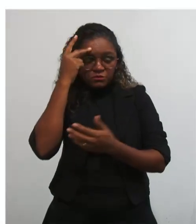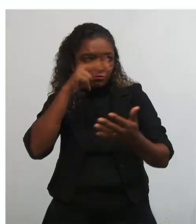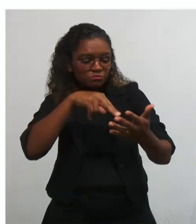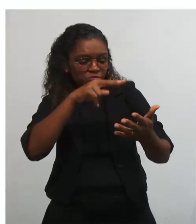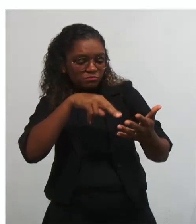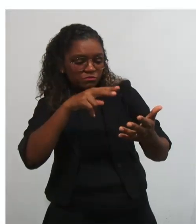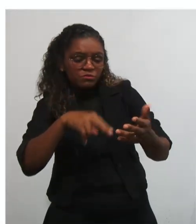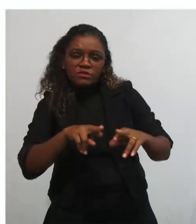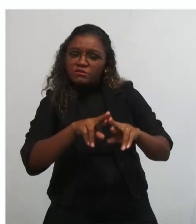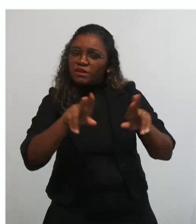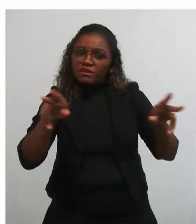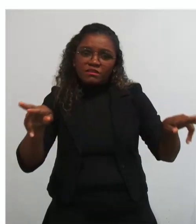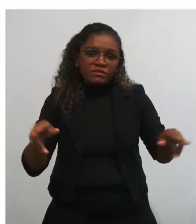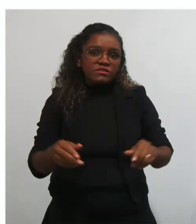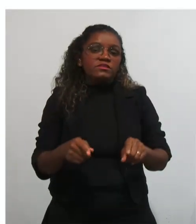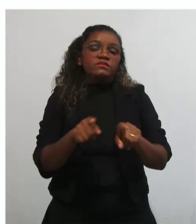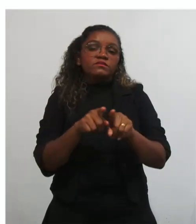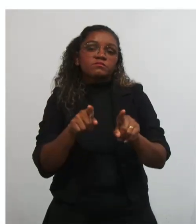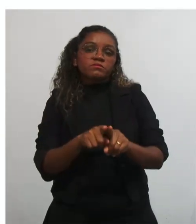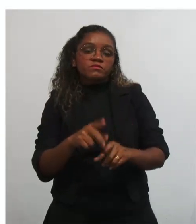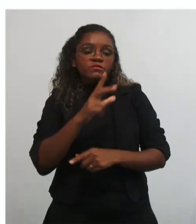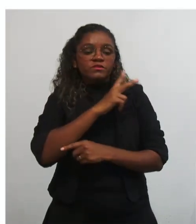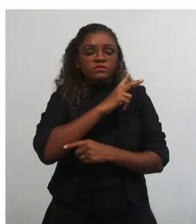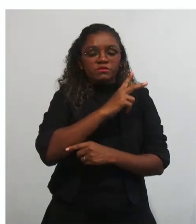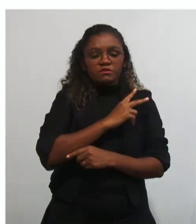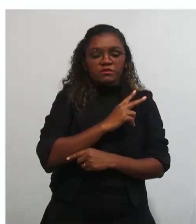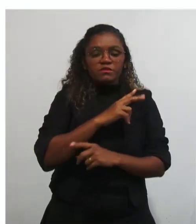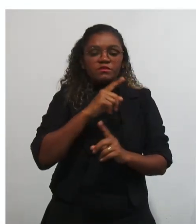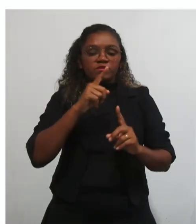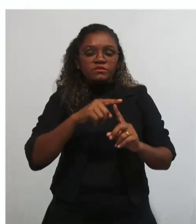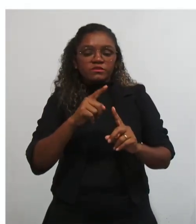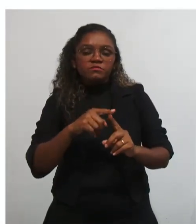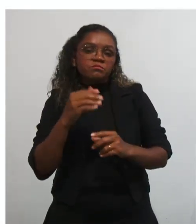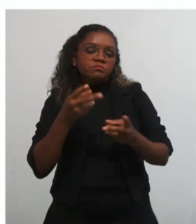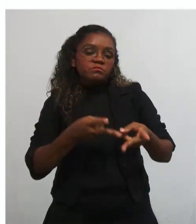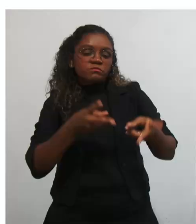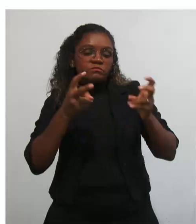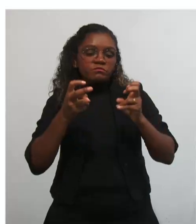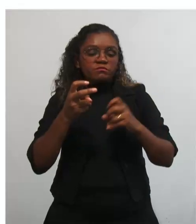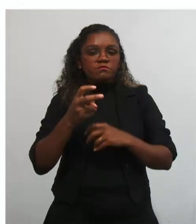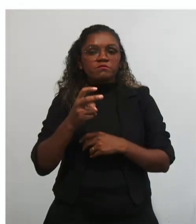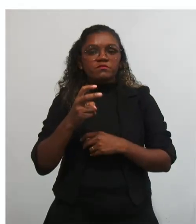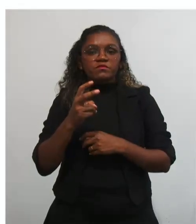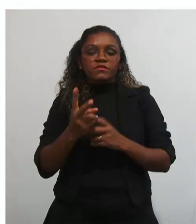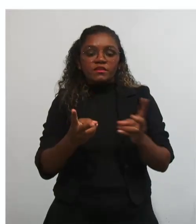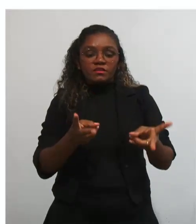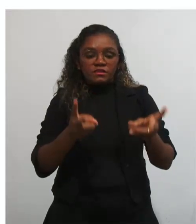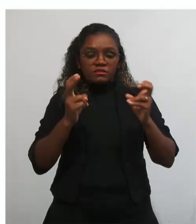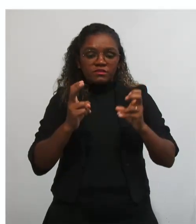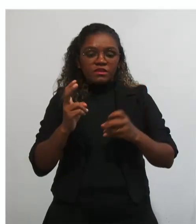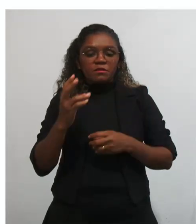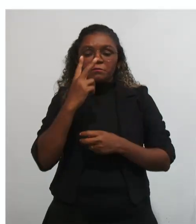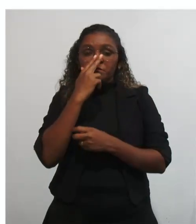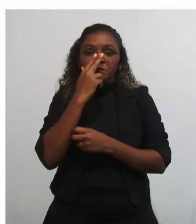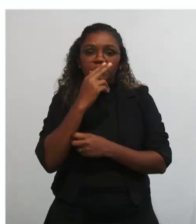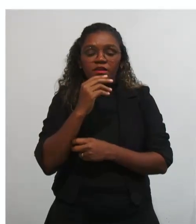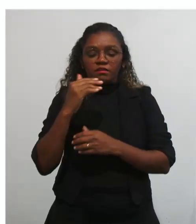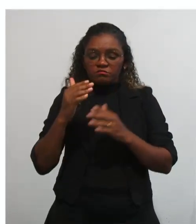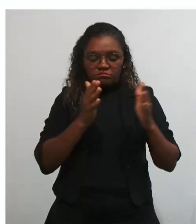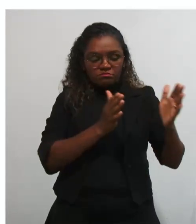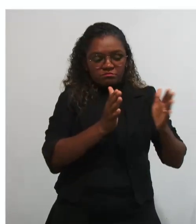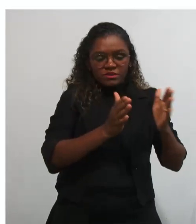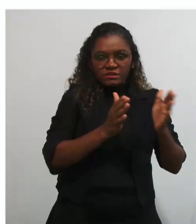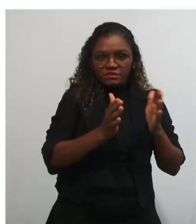forma particular, a noção de que nossa vida intelectual está intimamente relacionada aos modos e efeitos de cada época